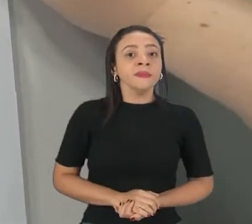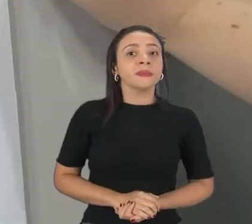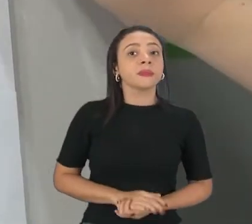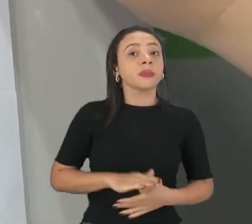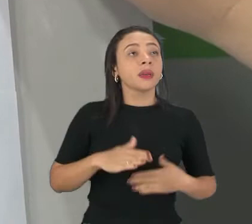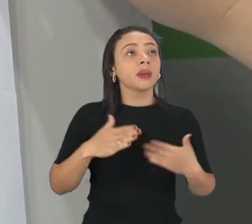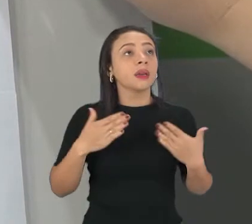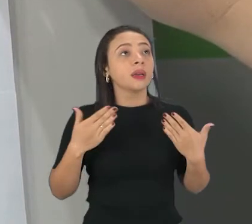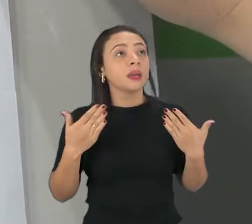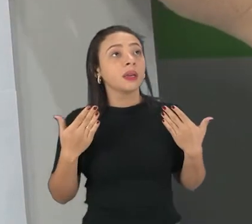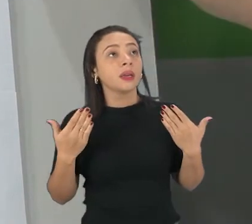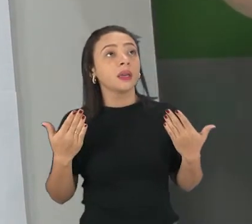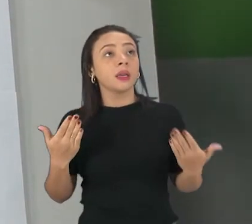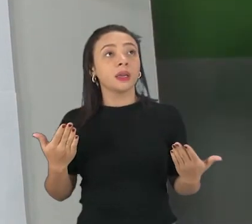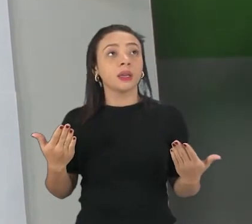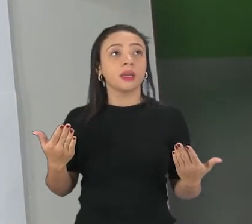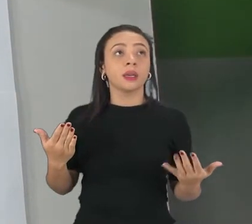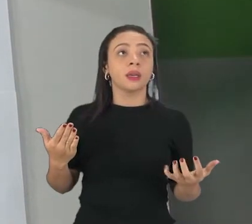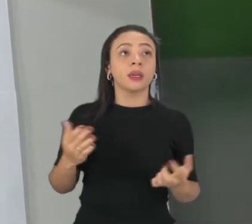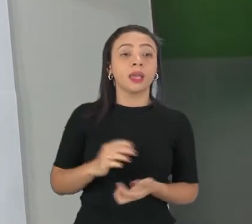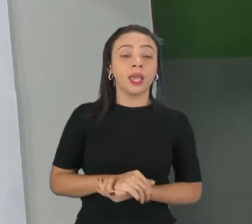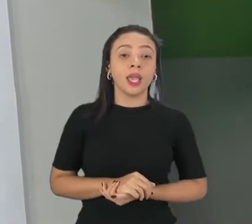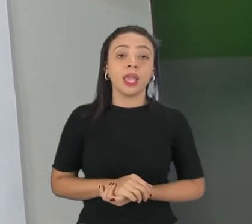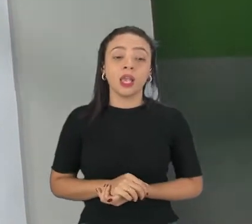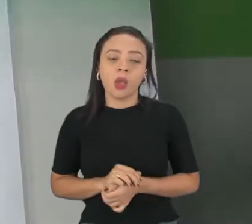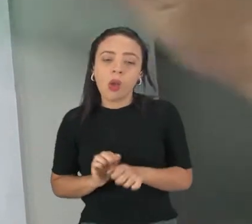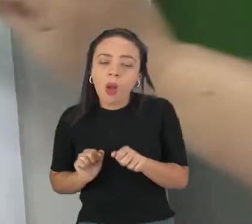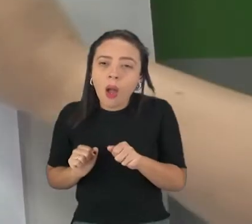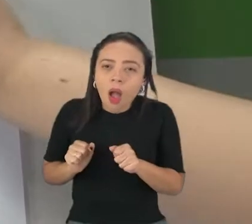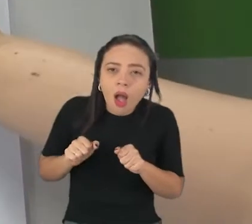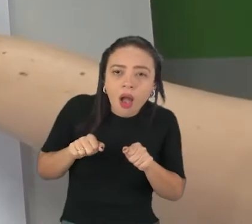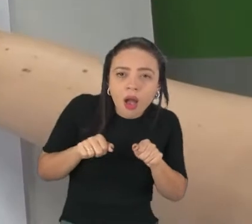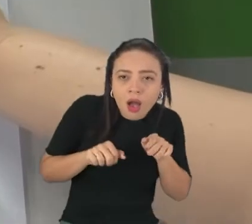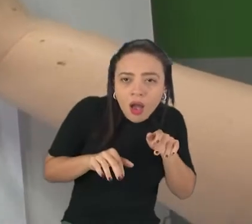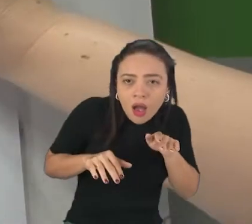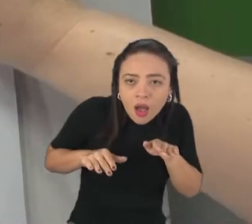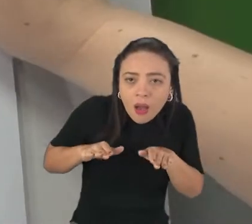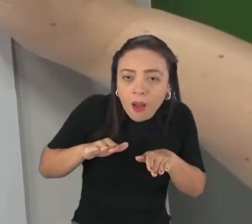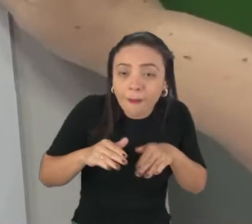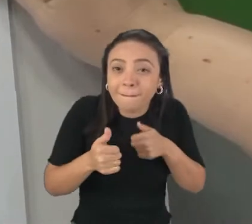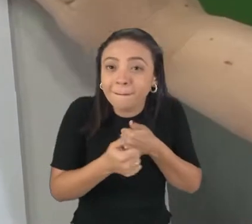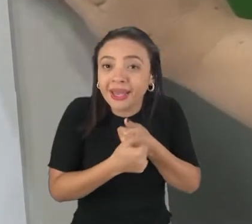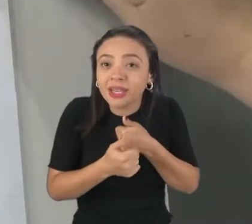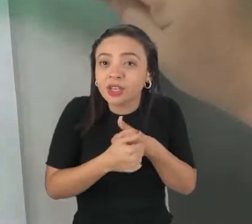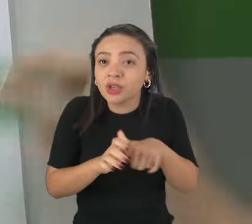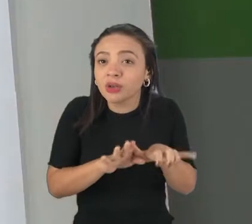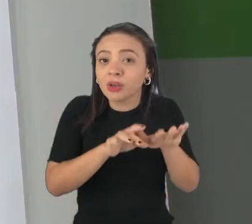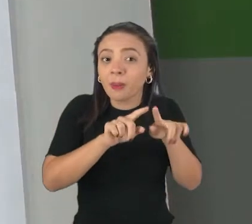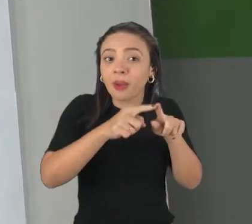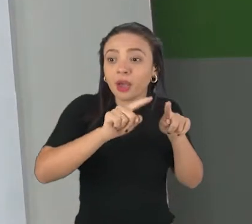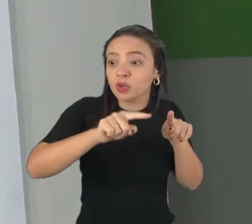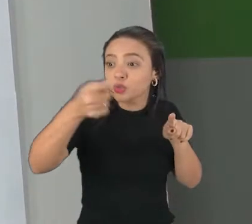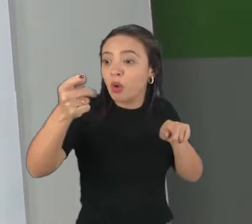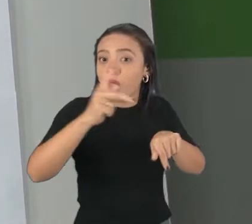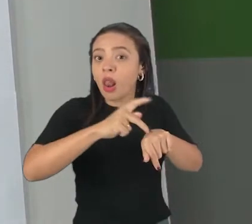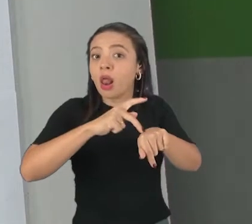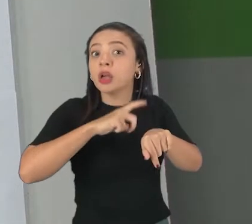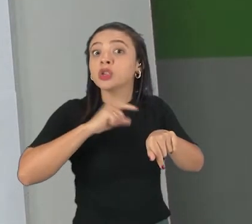Silenciosamente, ele rastejou para perto dela, mas do outro lado da pedra havia